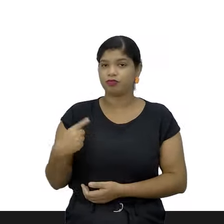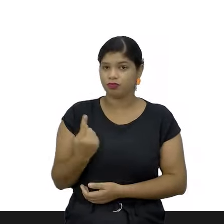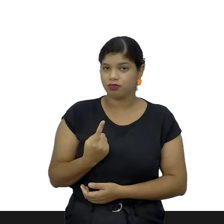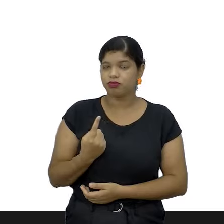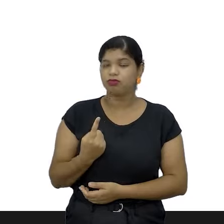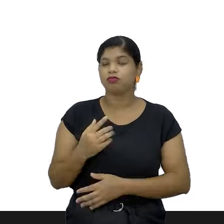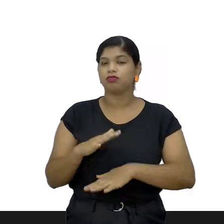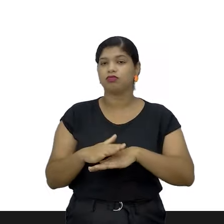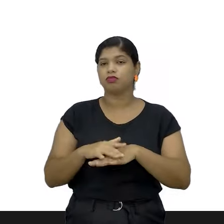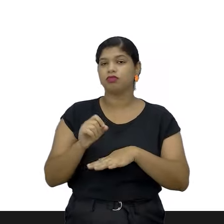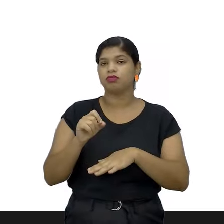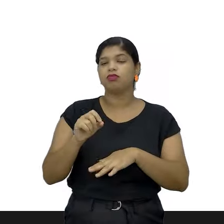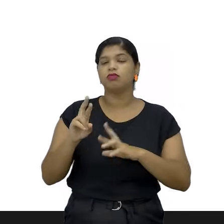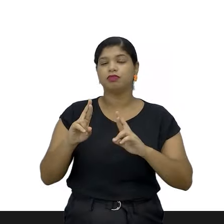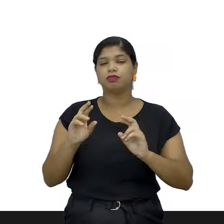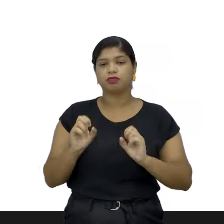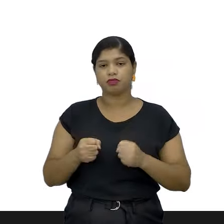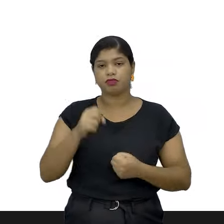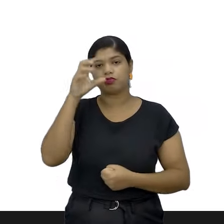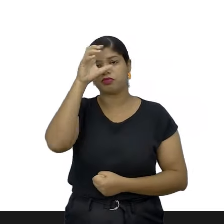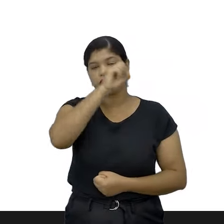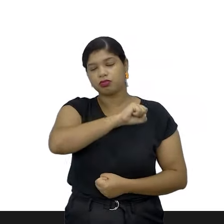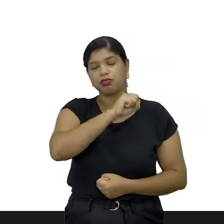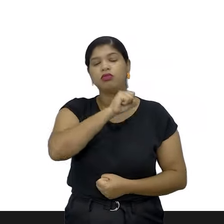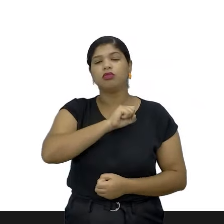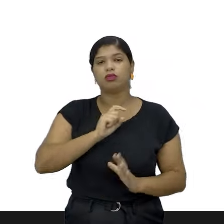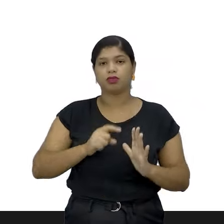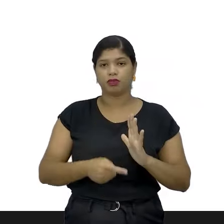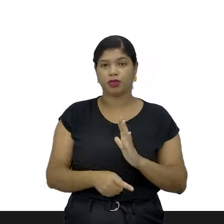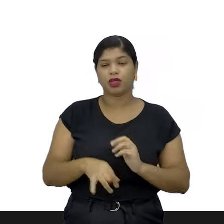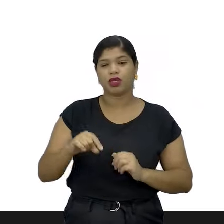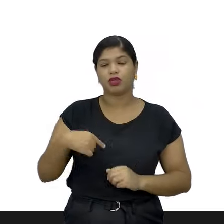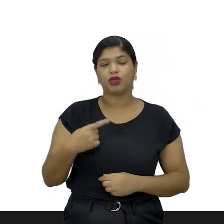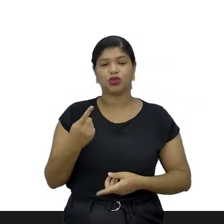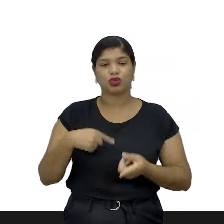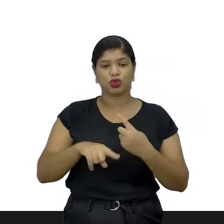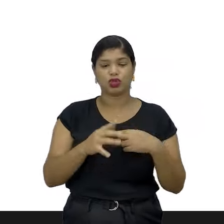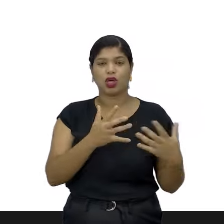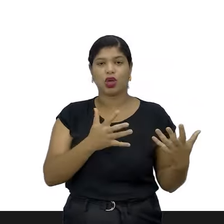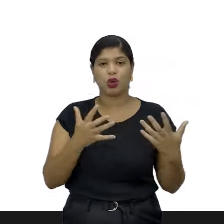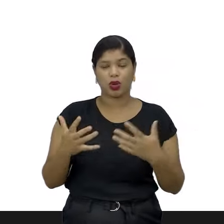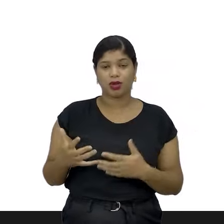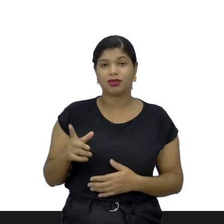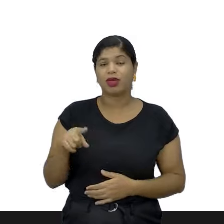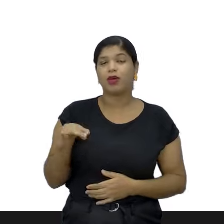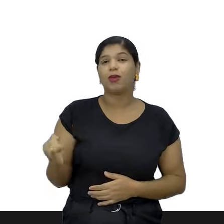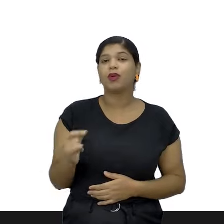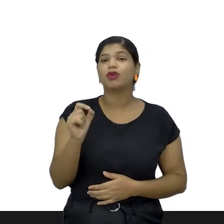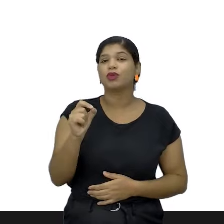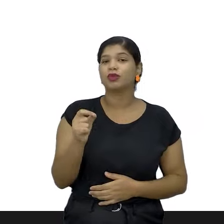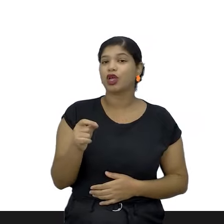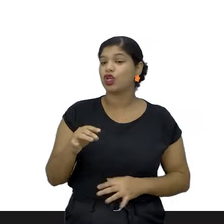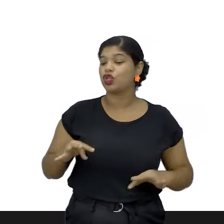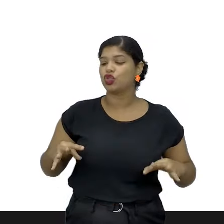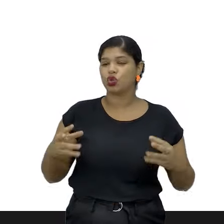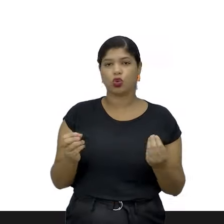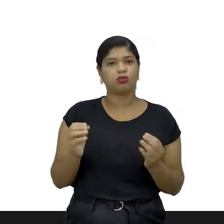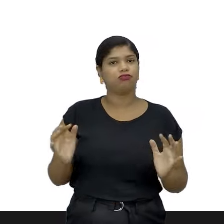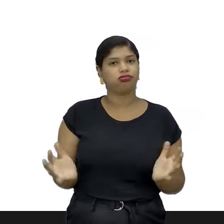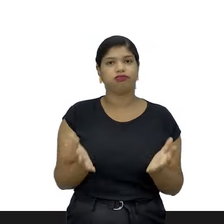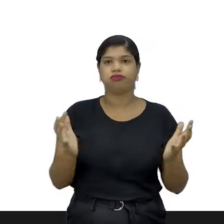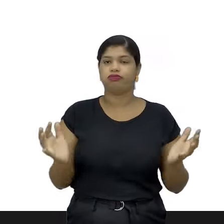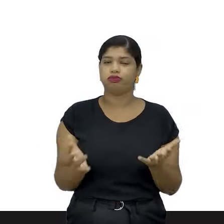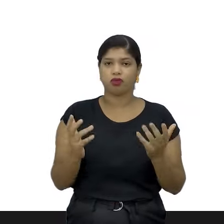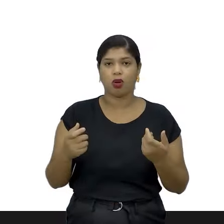de aprendizagens, né? E para que haja sucesso, né? É importante o investimento de todos nós, né?